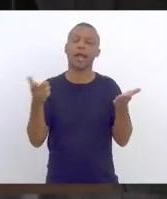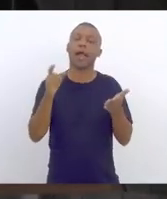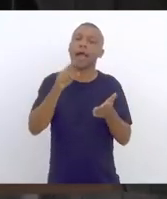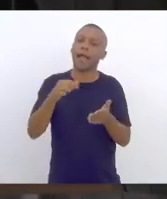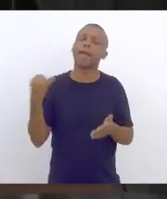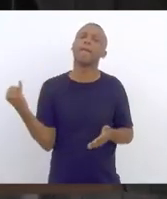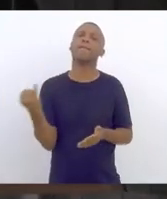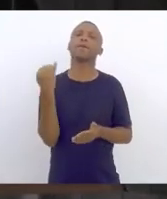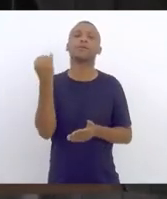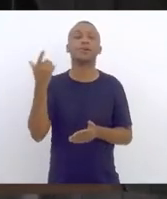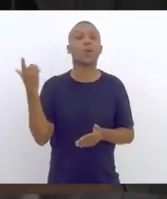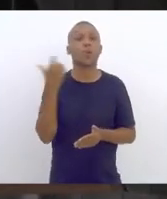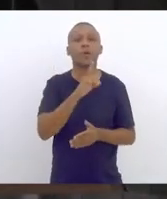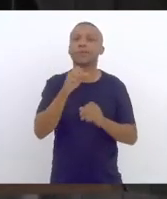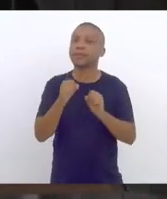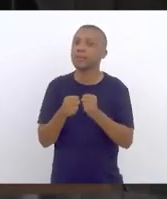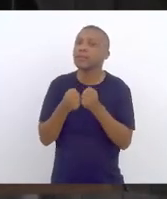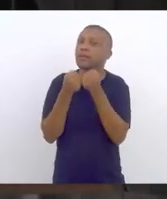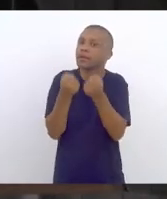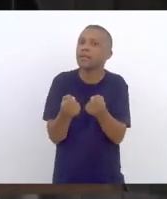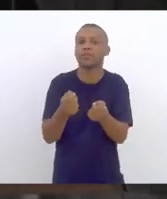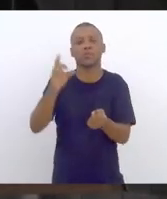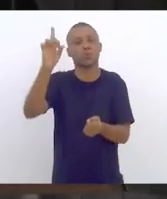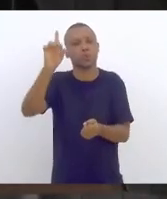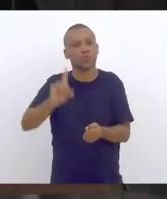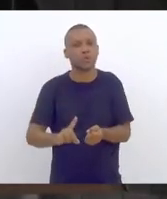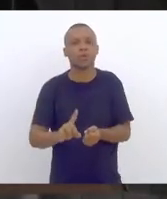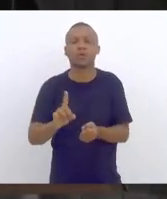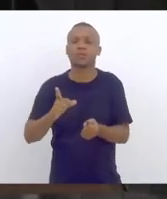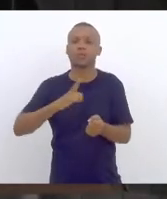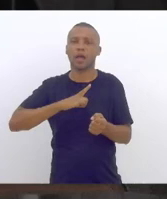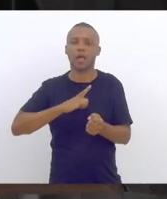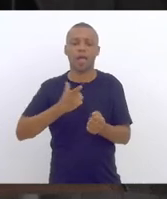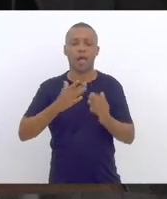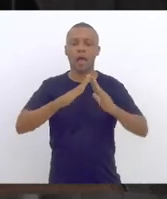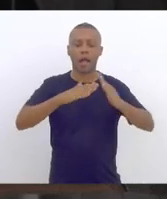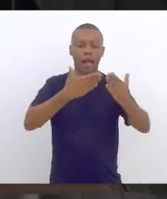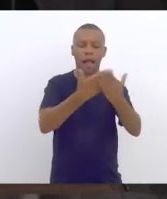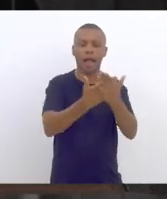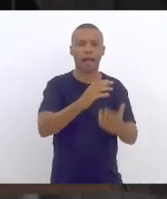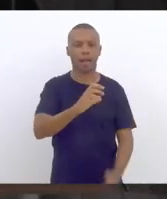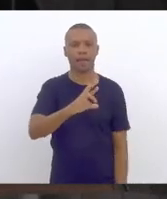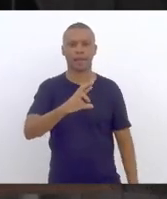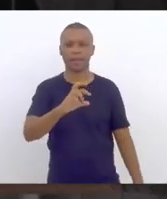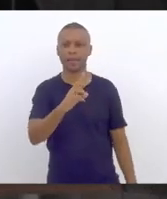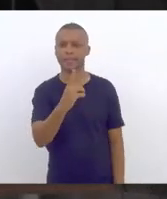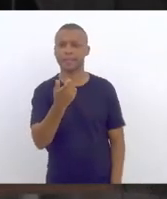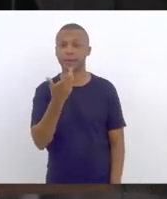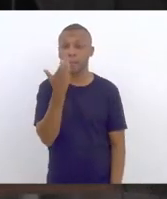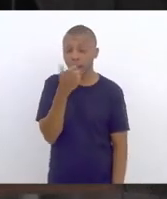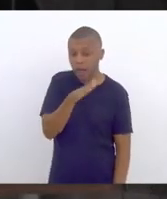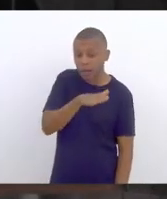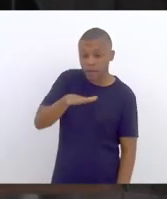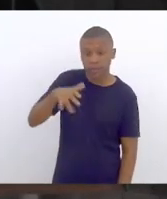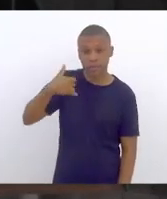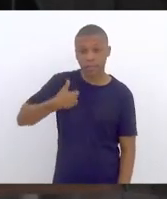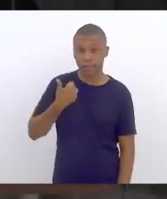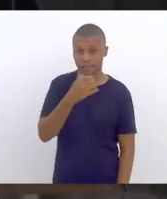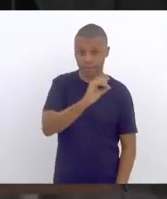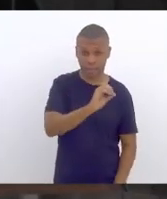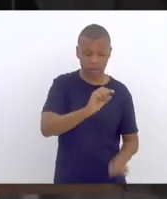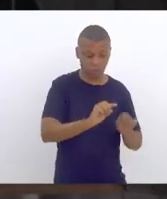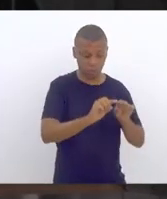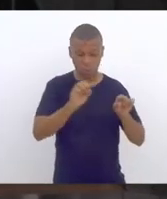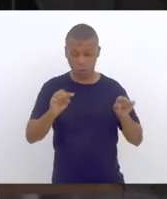avançar na garantia do direito à creche para as crianças de 0 a 3 anos isso já passou da hora no Brasil